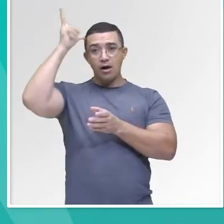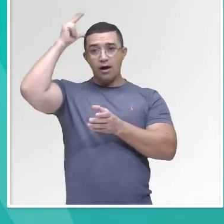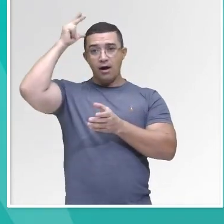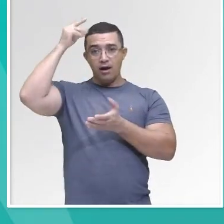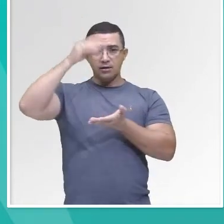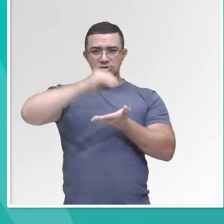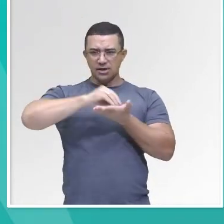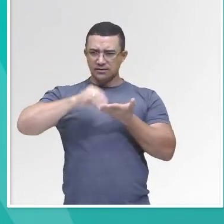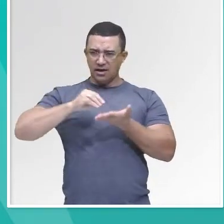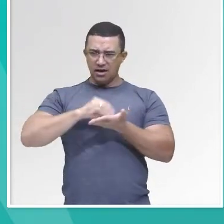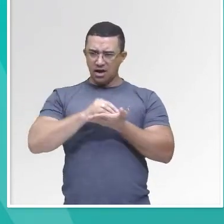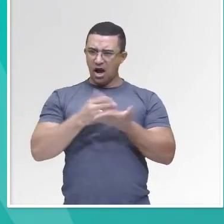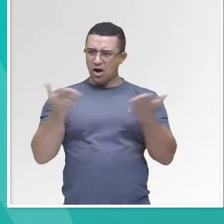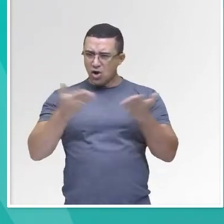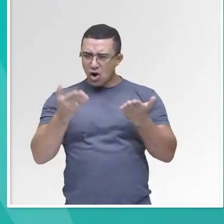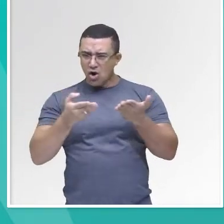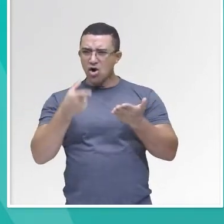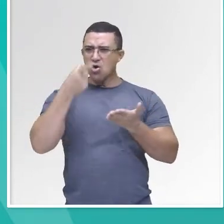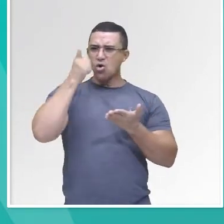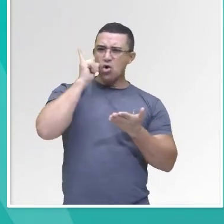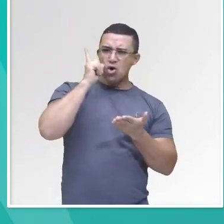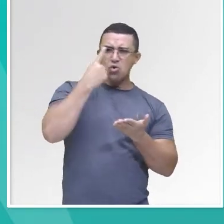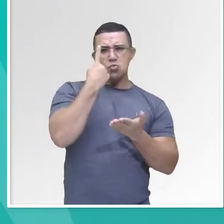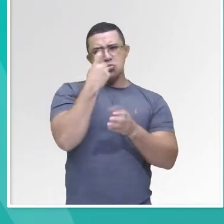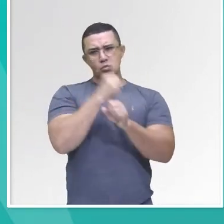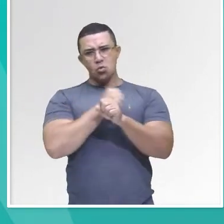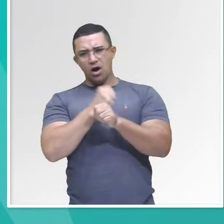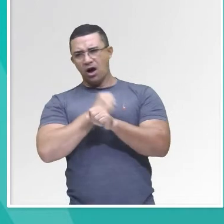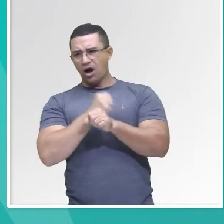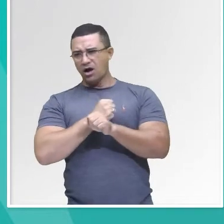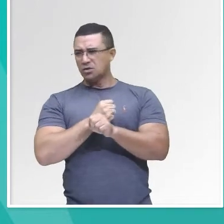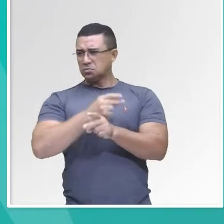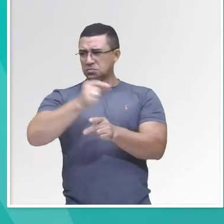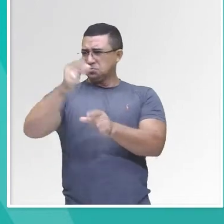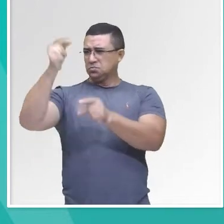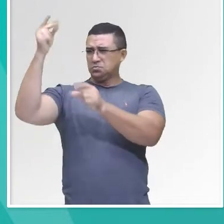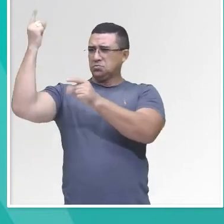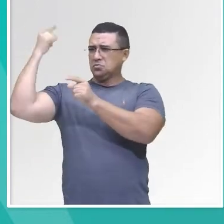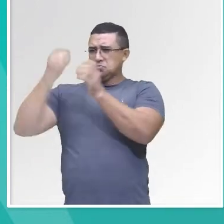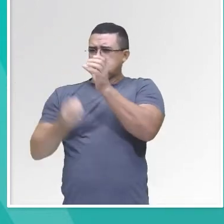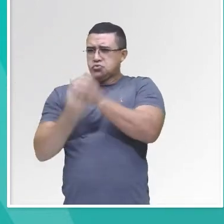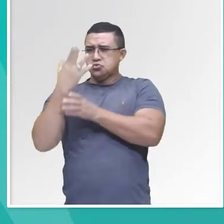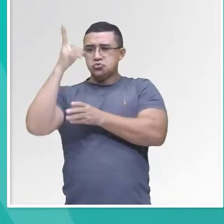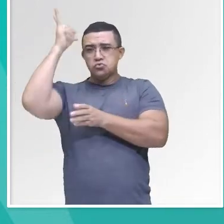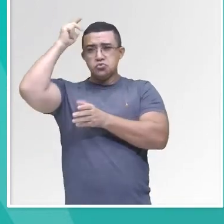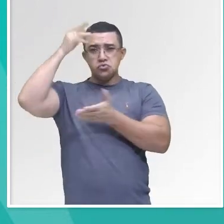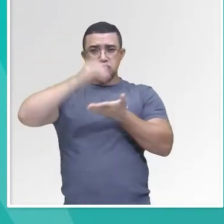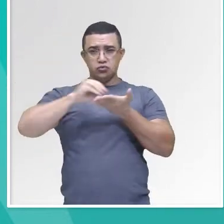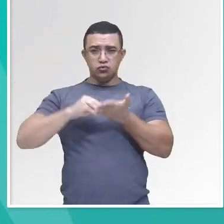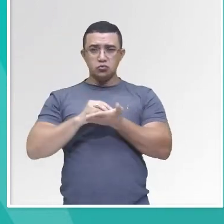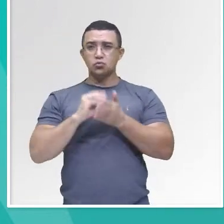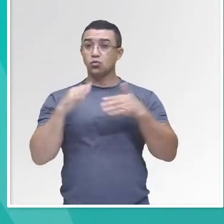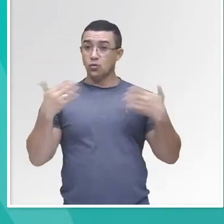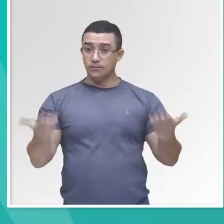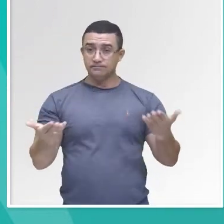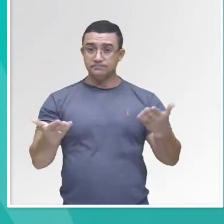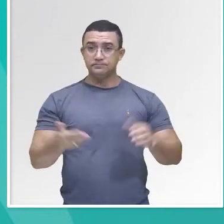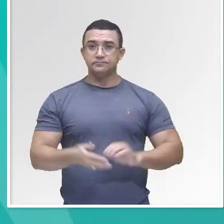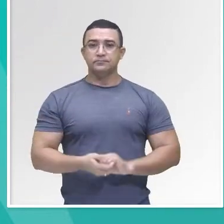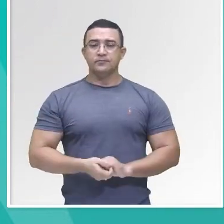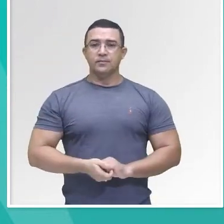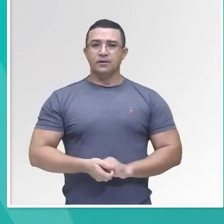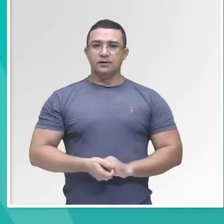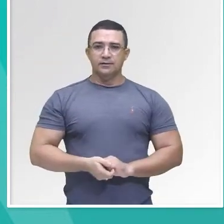agora? Foi ontem? Faz um ano? Ou já faz muito tempo? Então, olha só, o xadrez, ele é